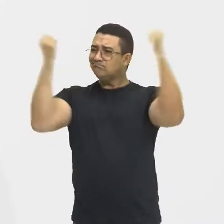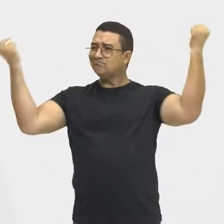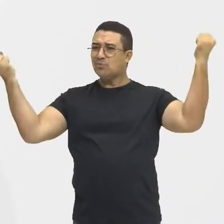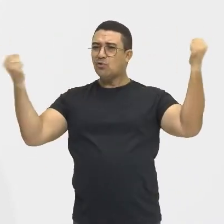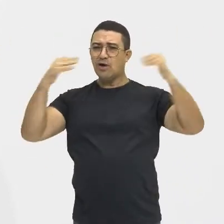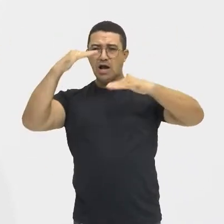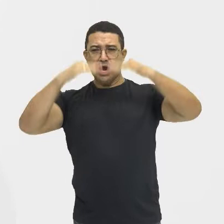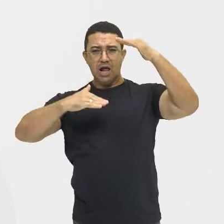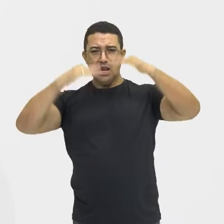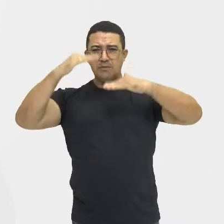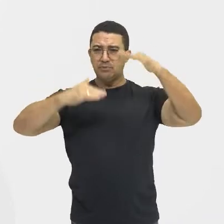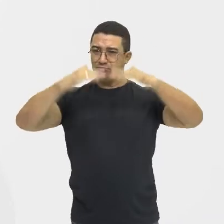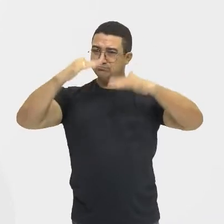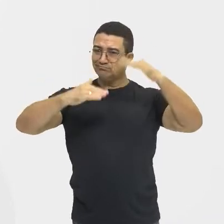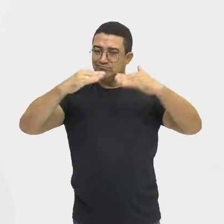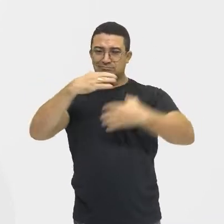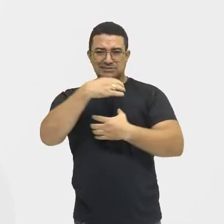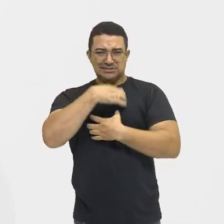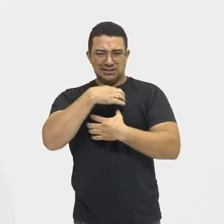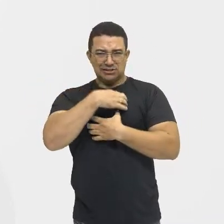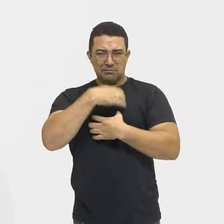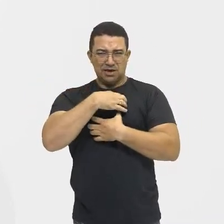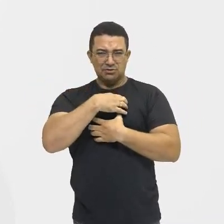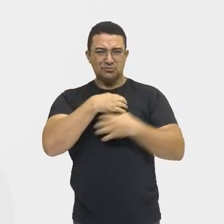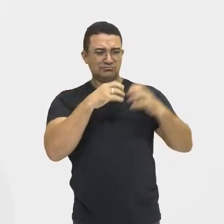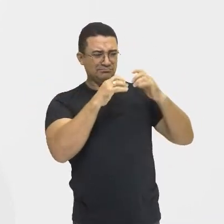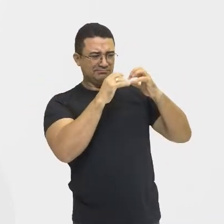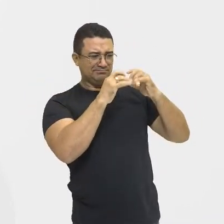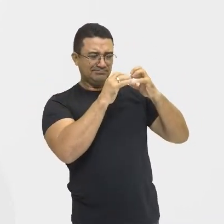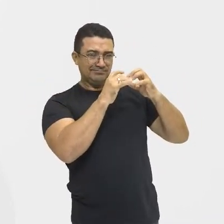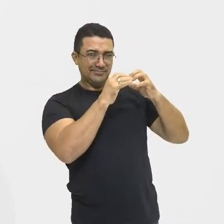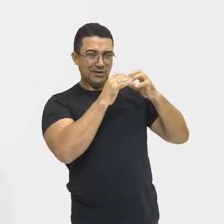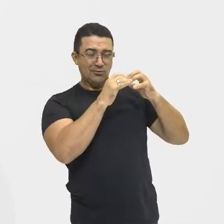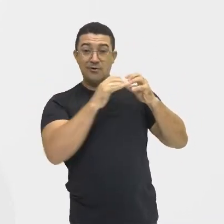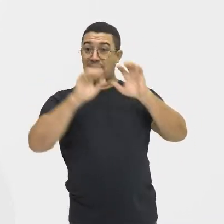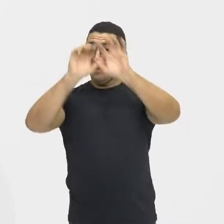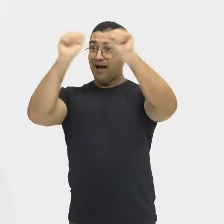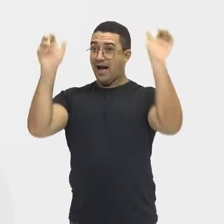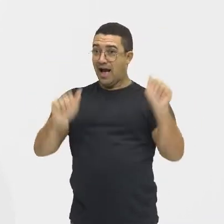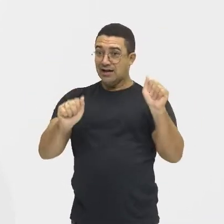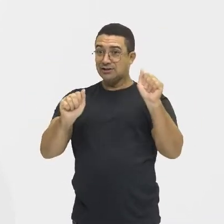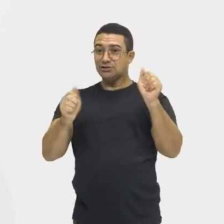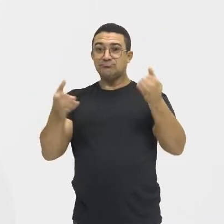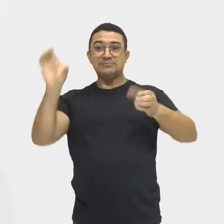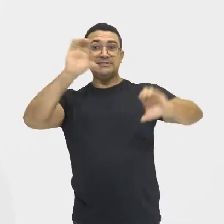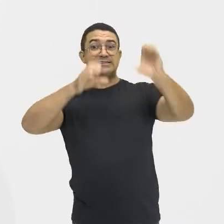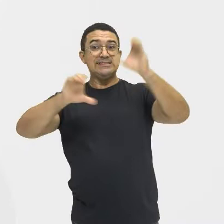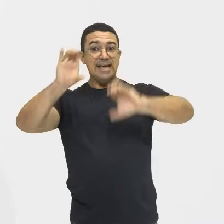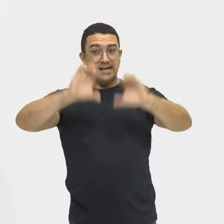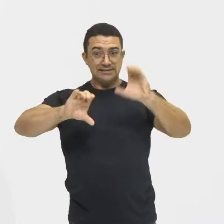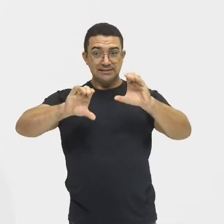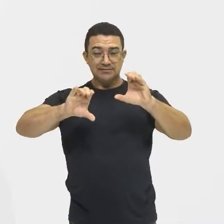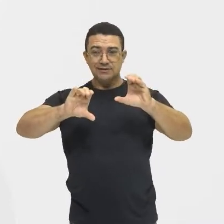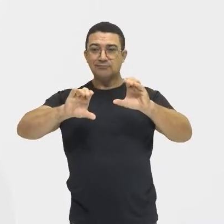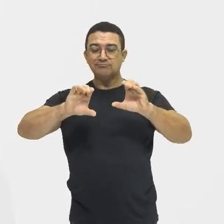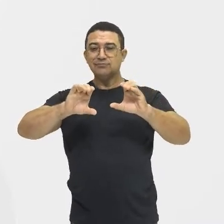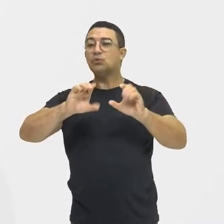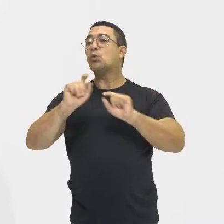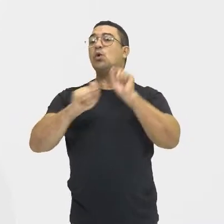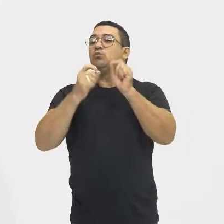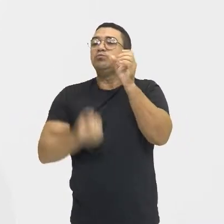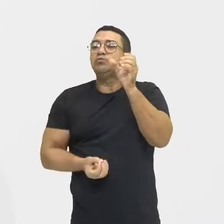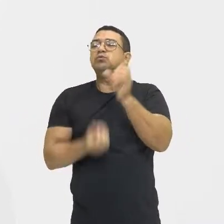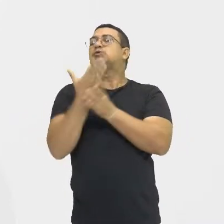e a razão, ou entre a arte e a ciência, aquilo que eu falei no começo, o Renascimento, tá